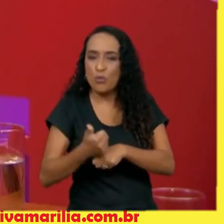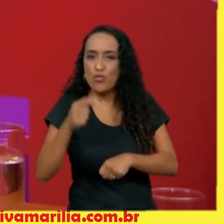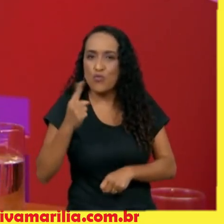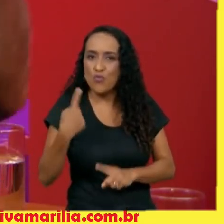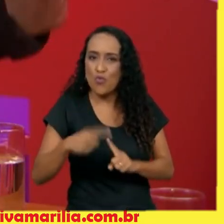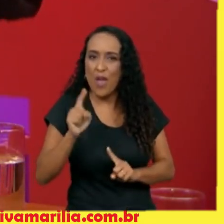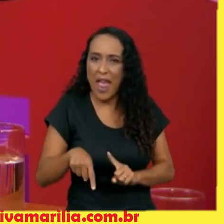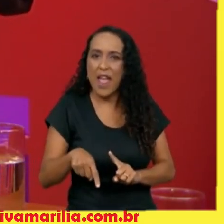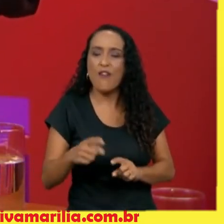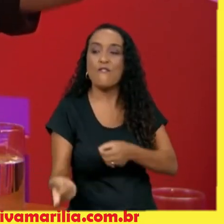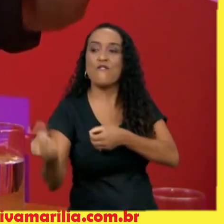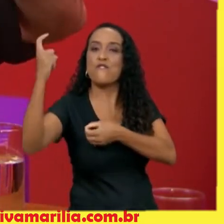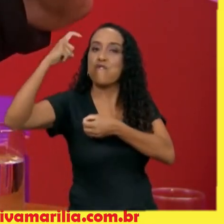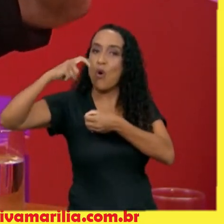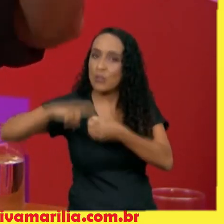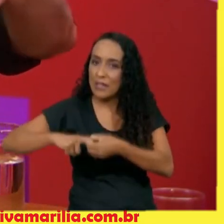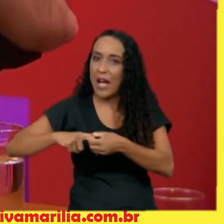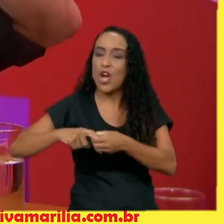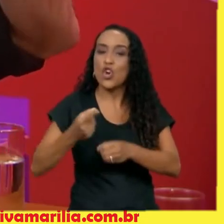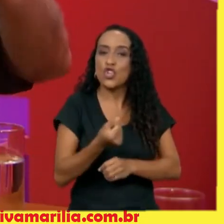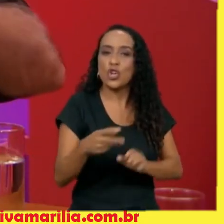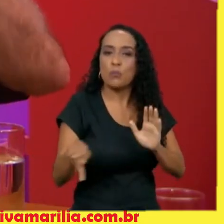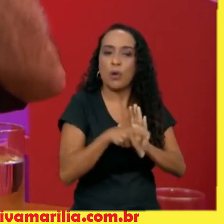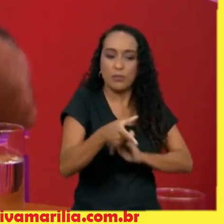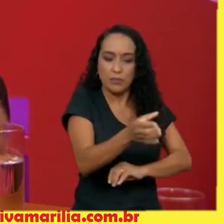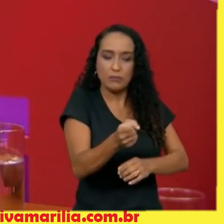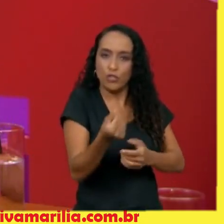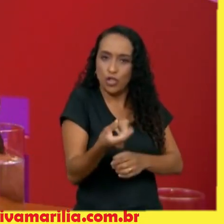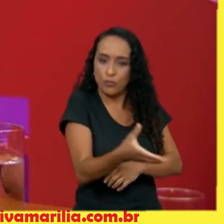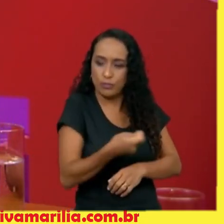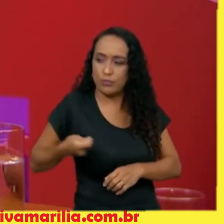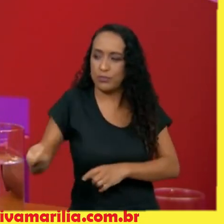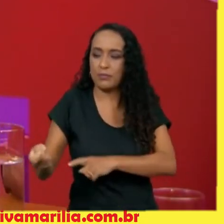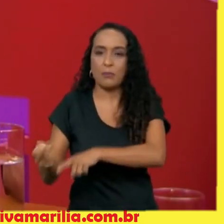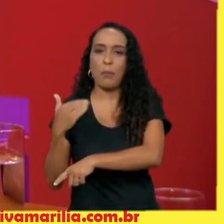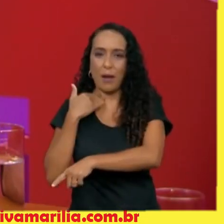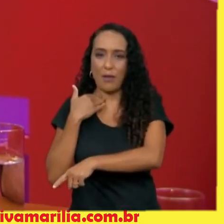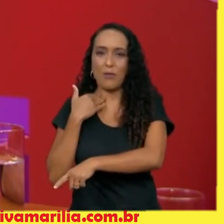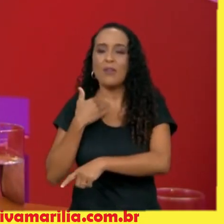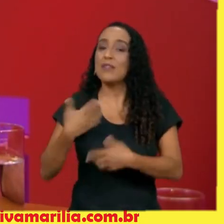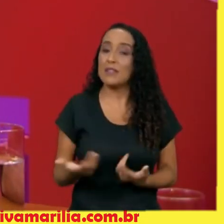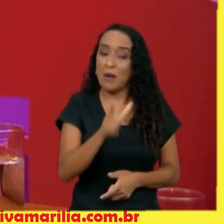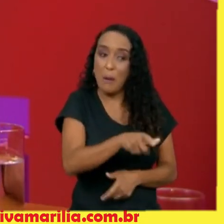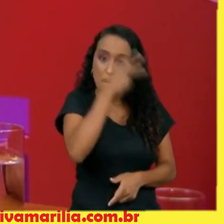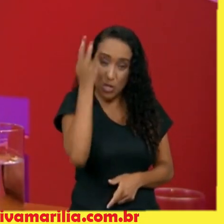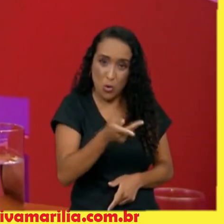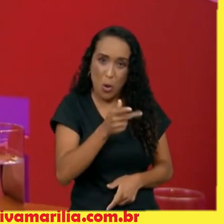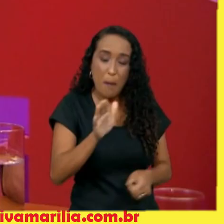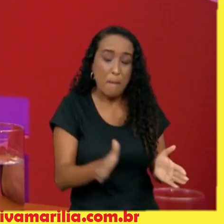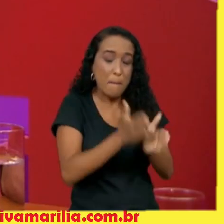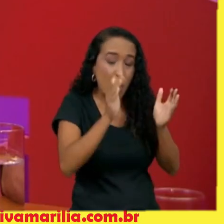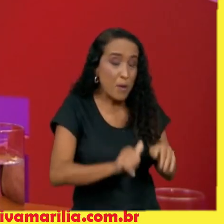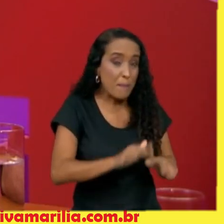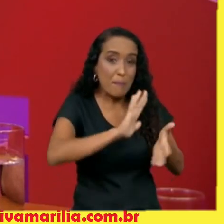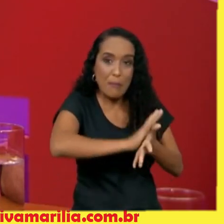isso, voltar isso para os bancos, para os especuladores. Não é? Esse cara ficou mais pobre. Ele se sente